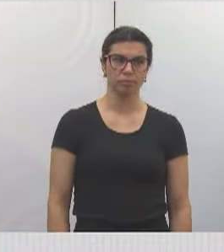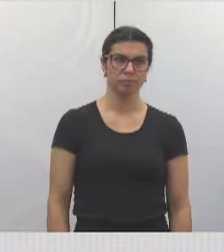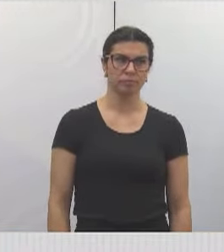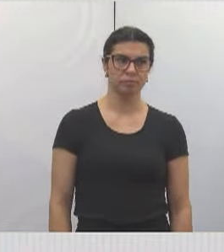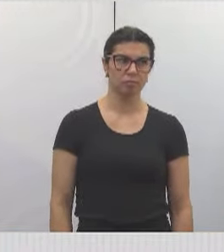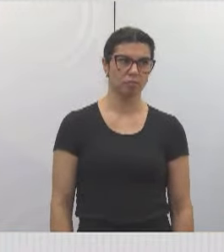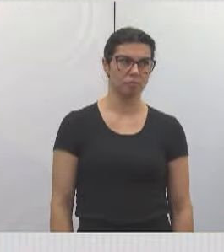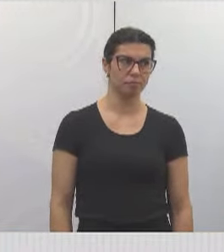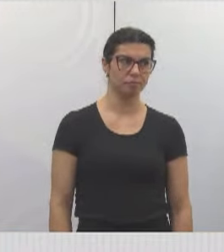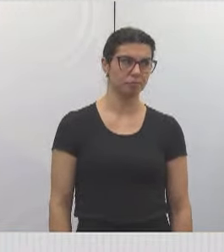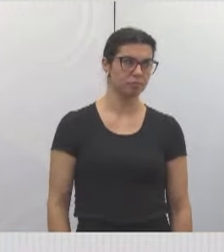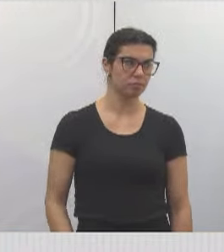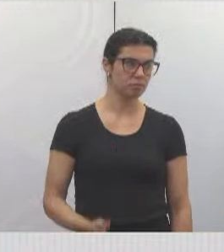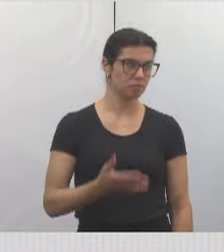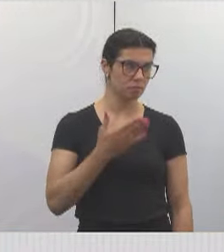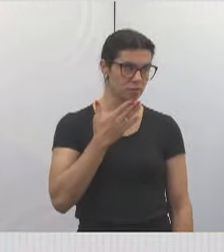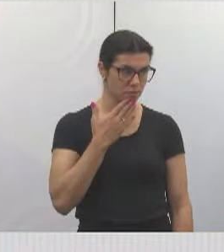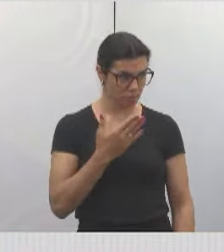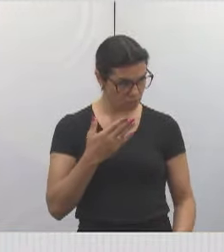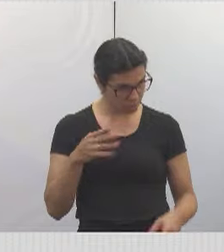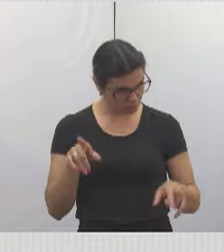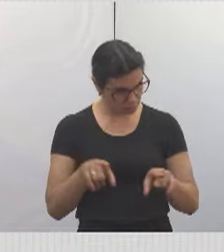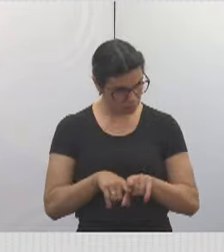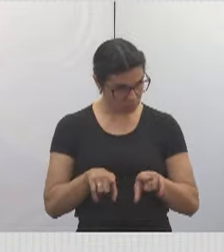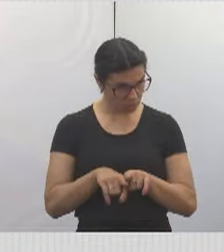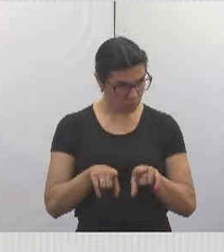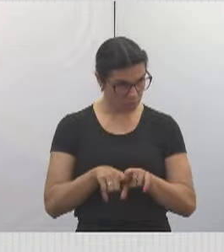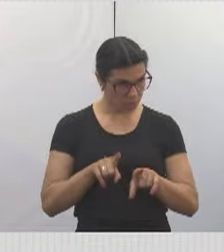2. Solicitei...